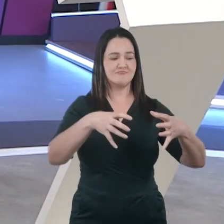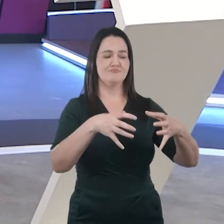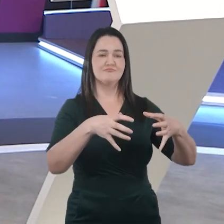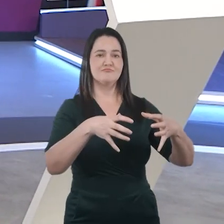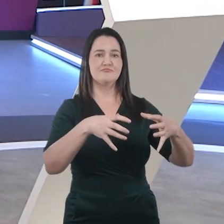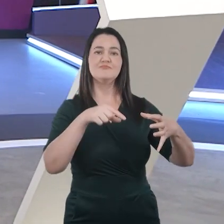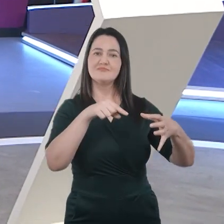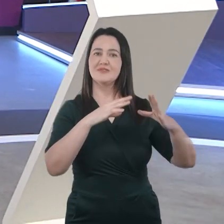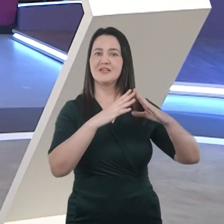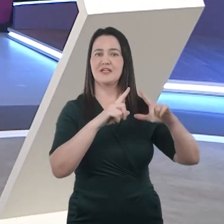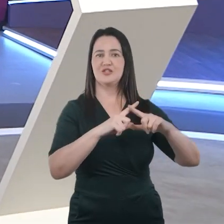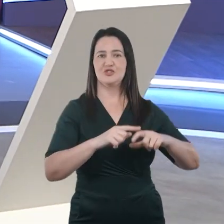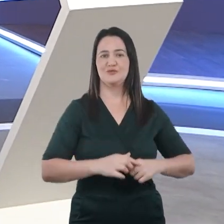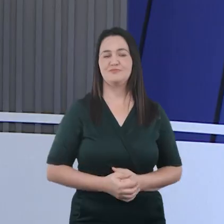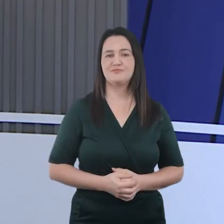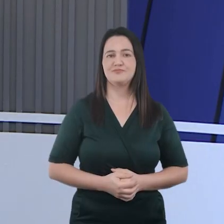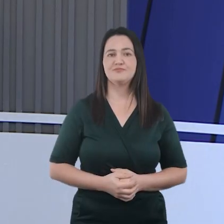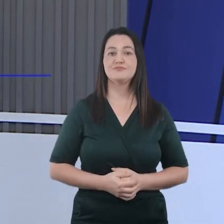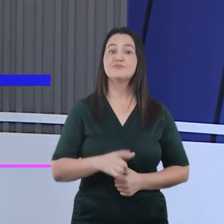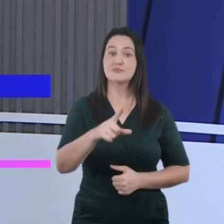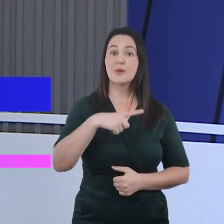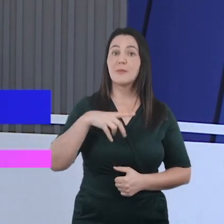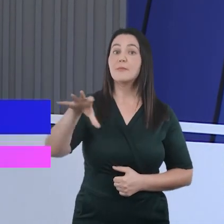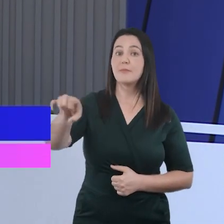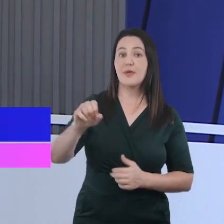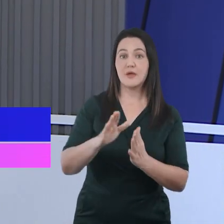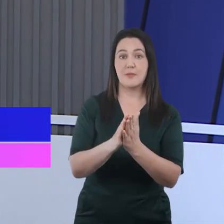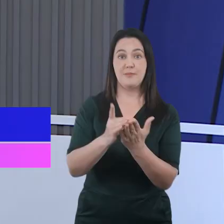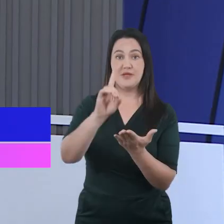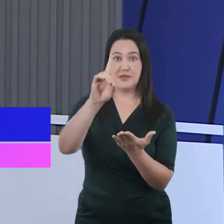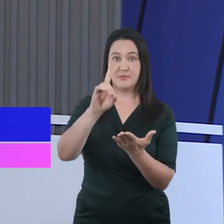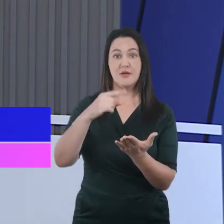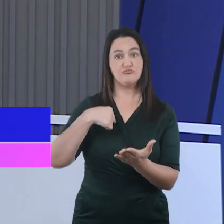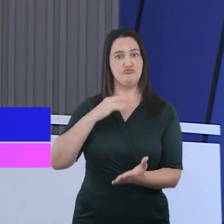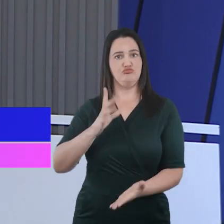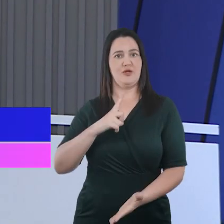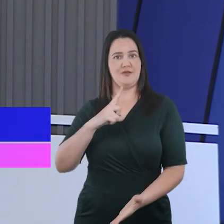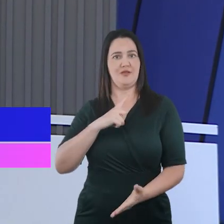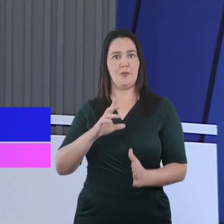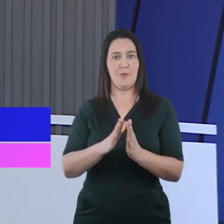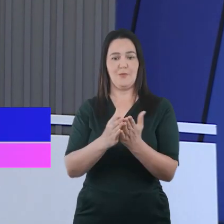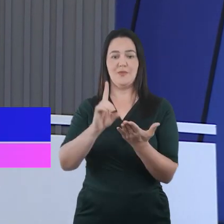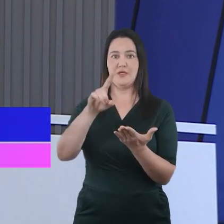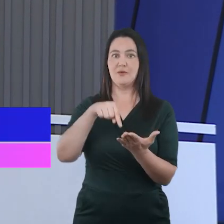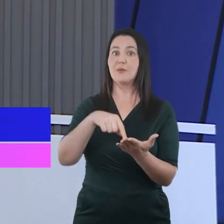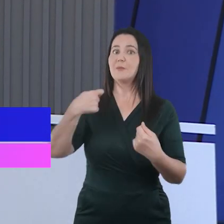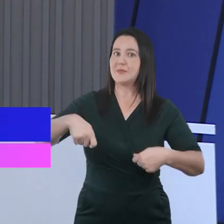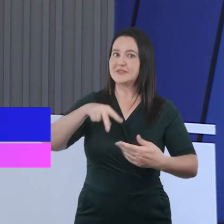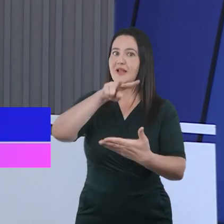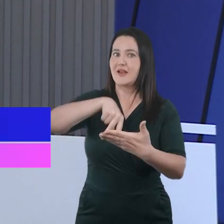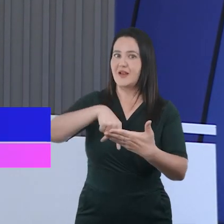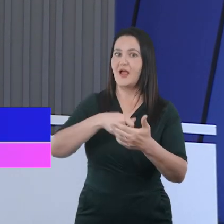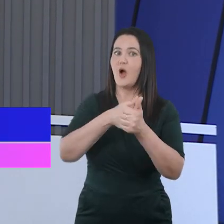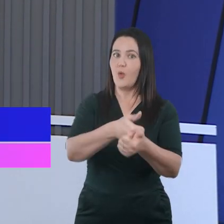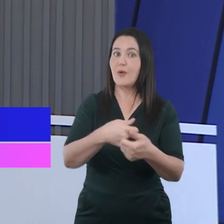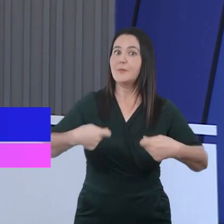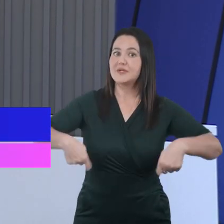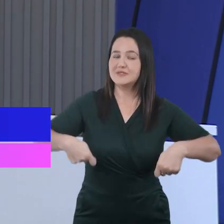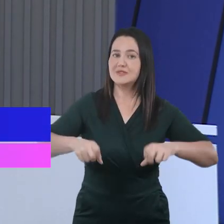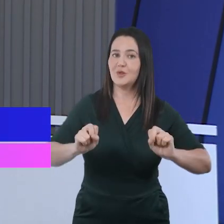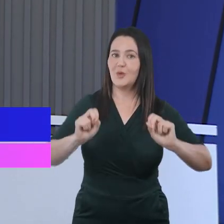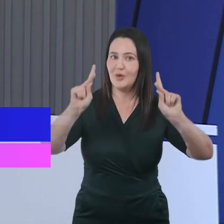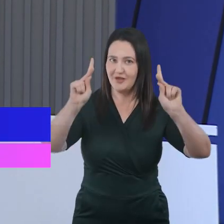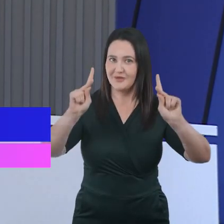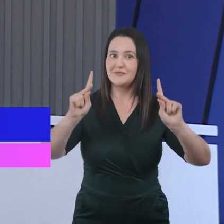a Igreja de Deus. Eu convido você a ter a sua Bíblia aí com você, porque a minha já está aqui, porque